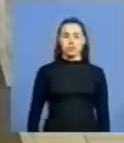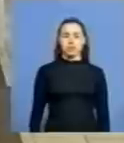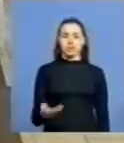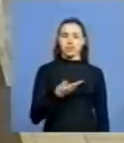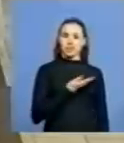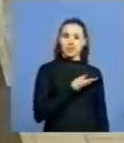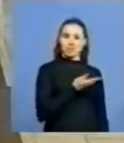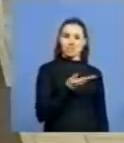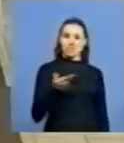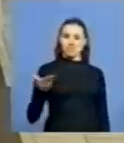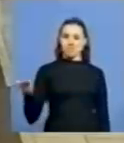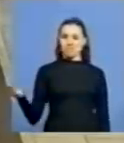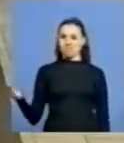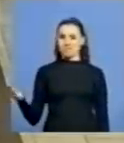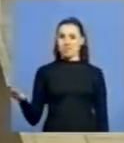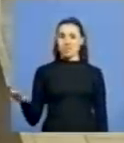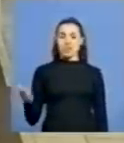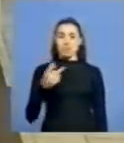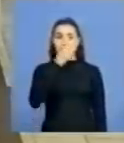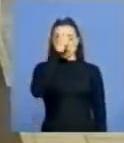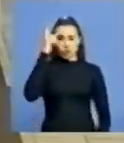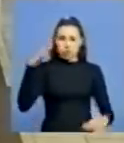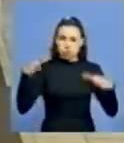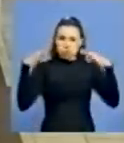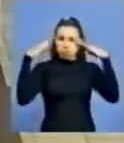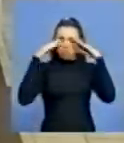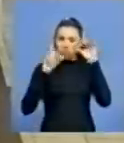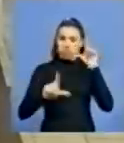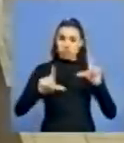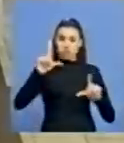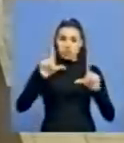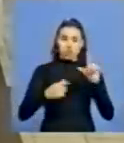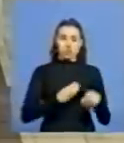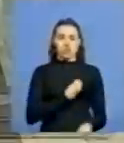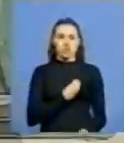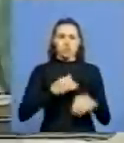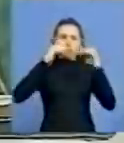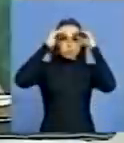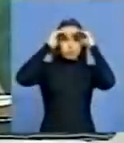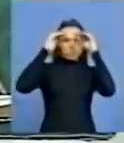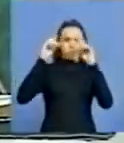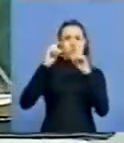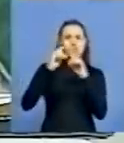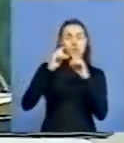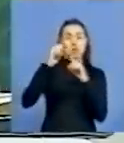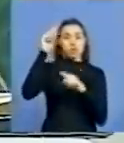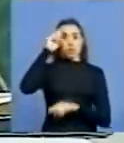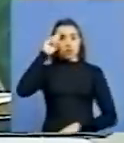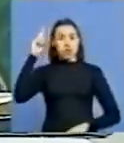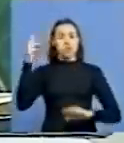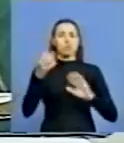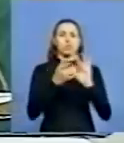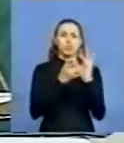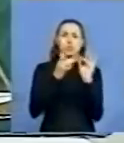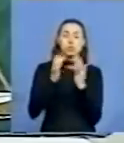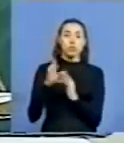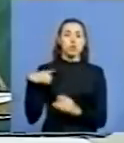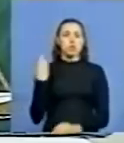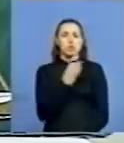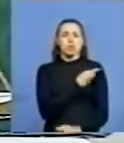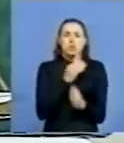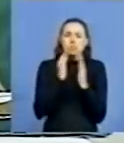Irmãos e irmãs, telespectadores, obedientes à palavra do Senhor, rezemos